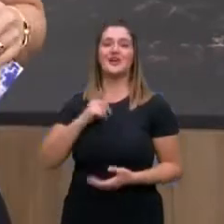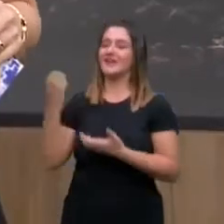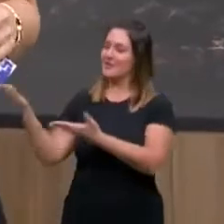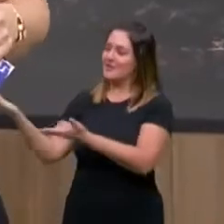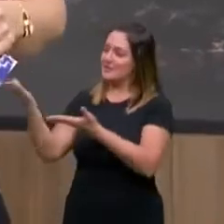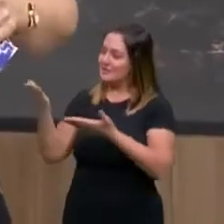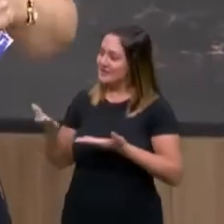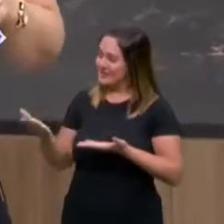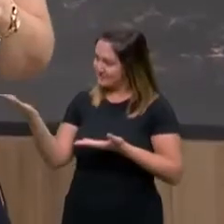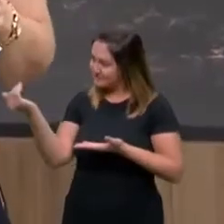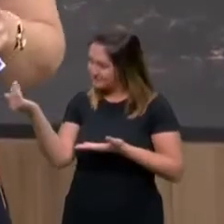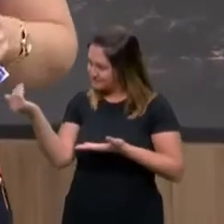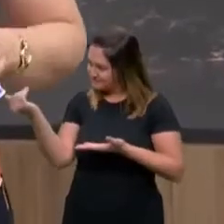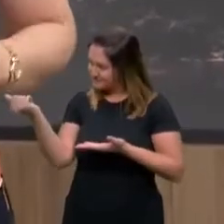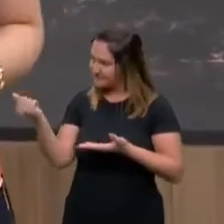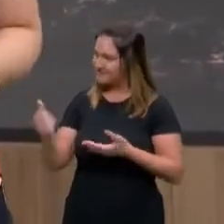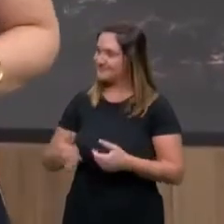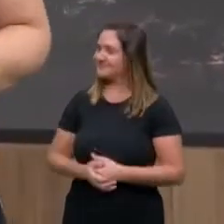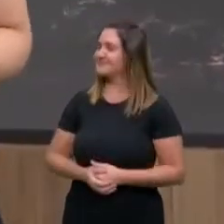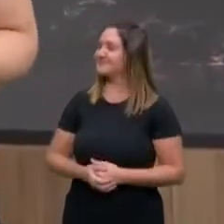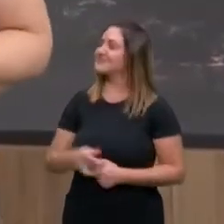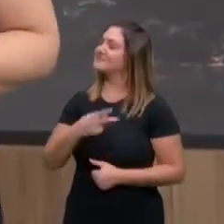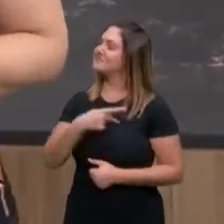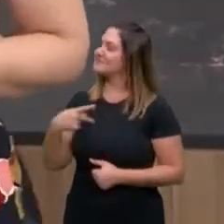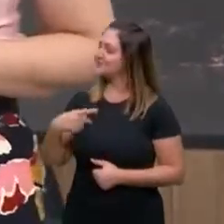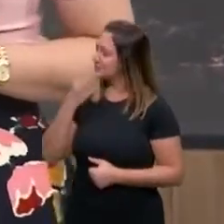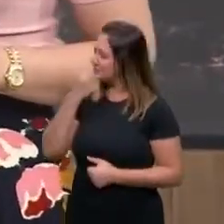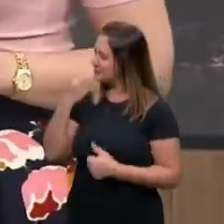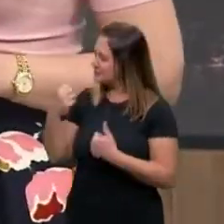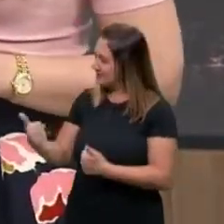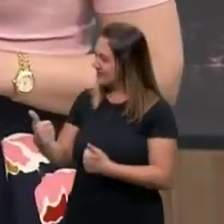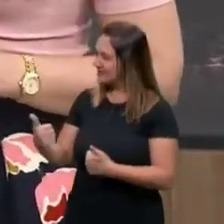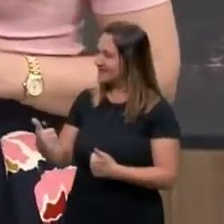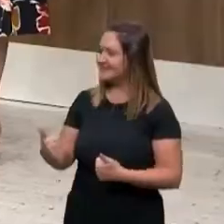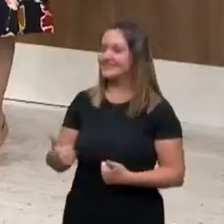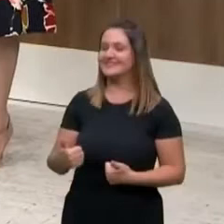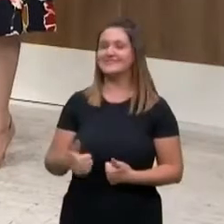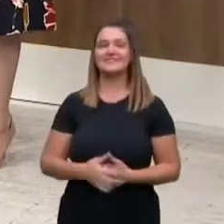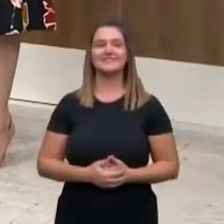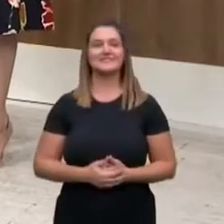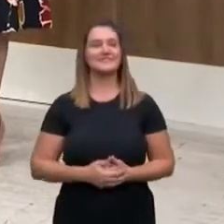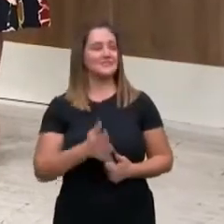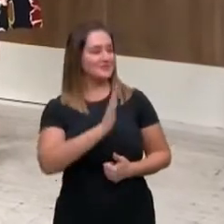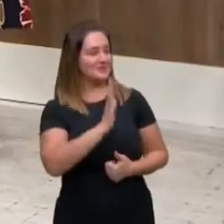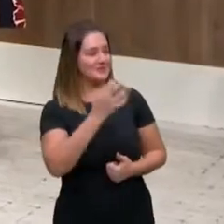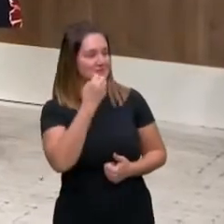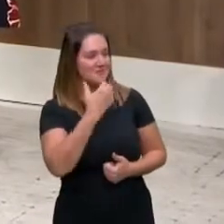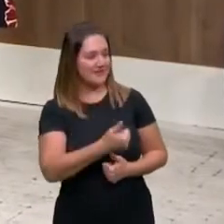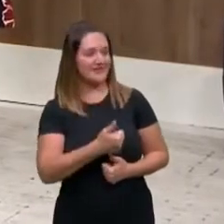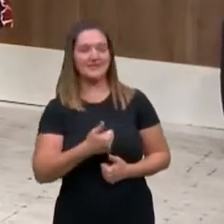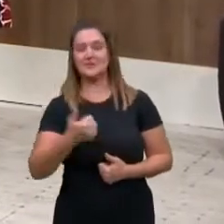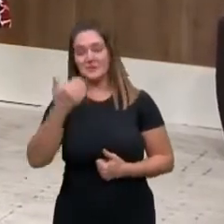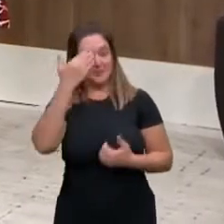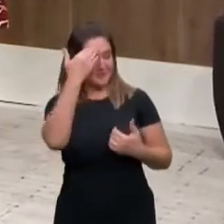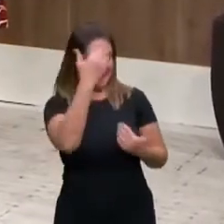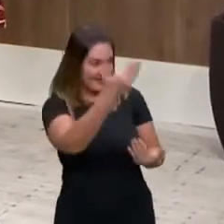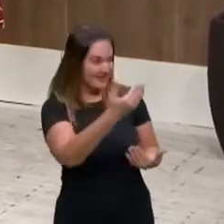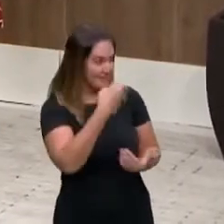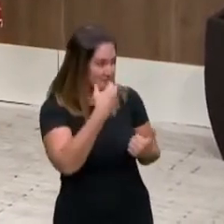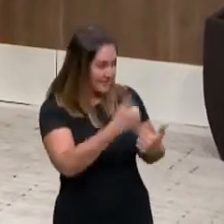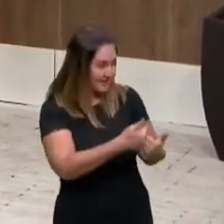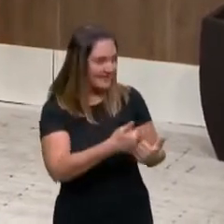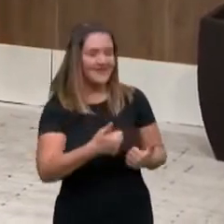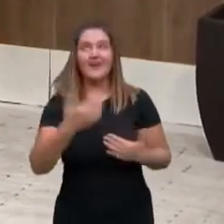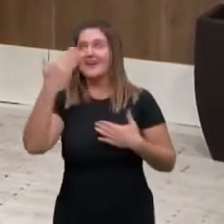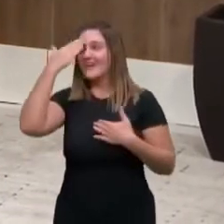quero convidá-lo para chegar mais perto nesse momento. Pastor, tudo bem? Olá, Darcy. Seja bem-vindo por aqui mais uma vez. Muito obrigado. Tudo bem com